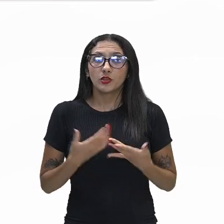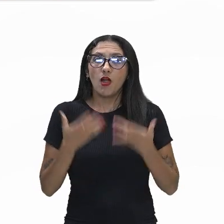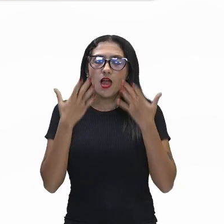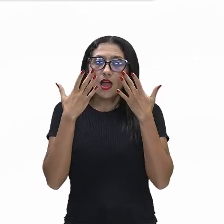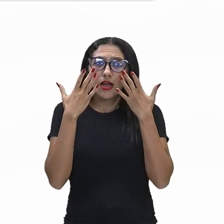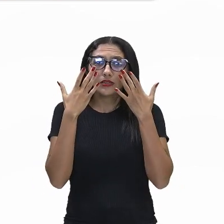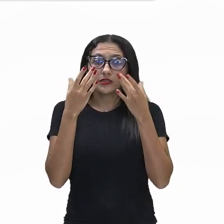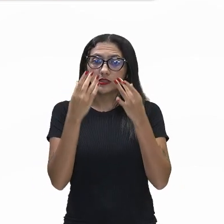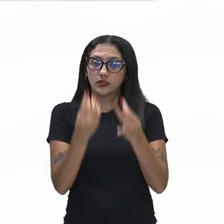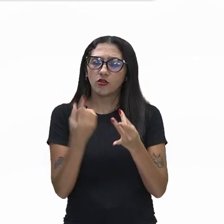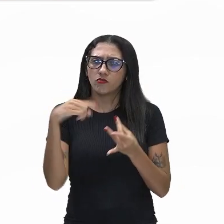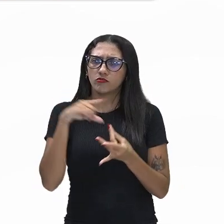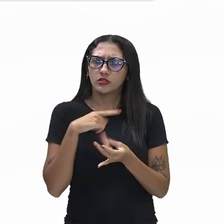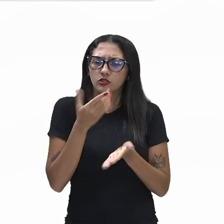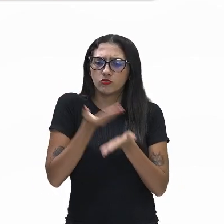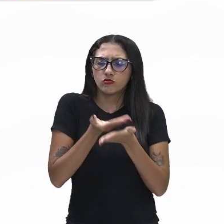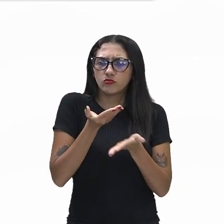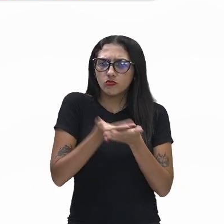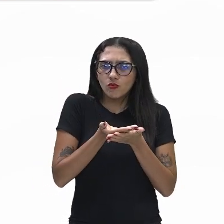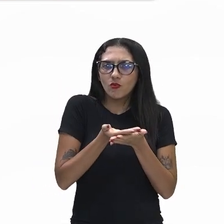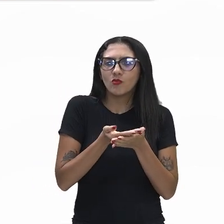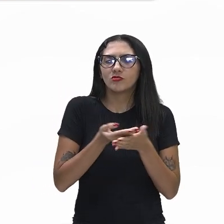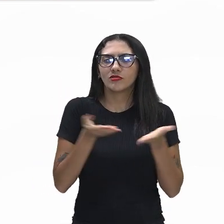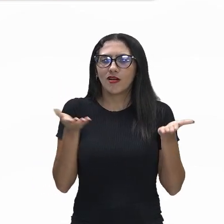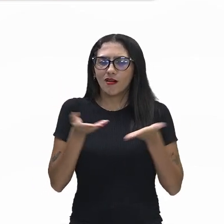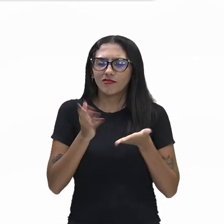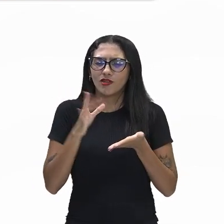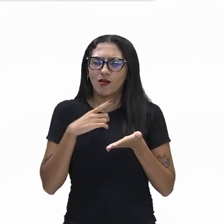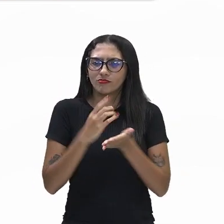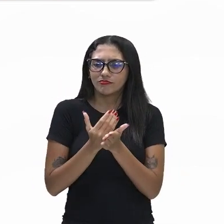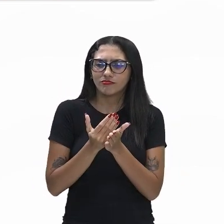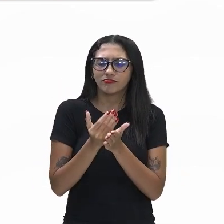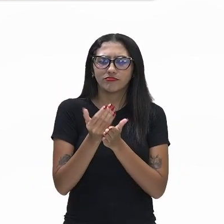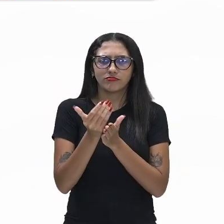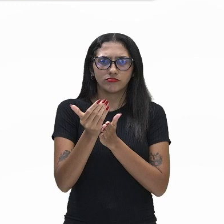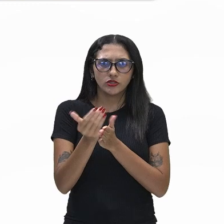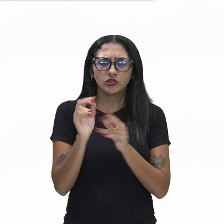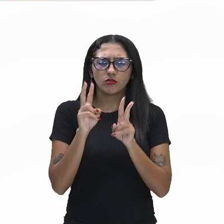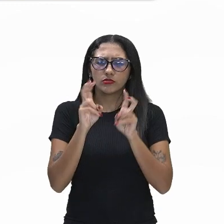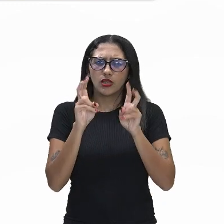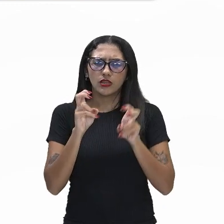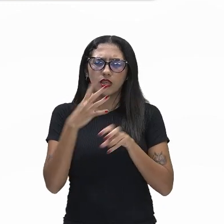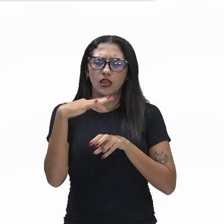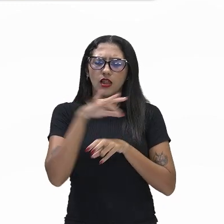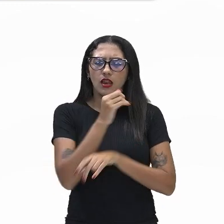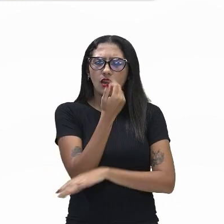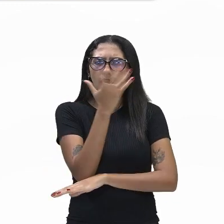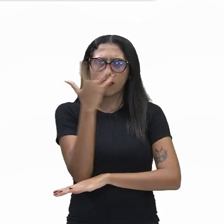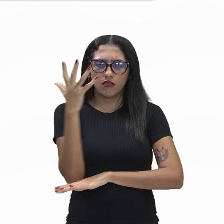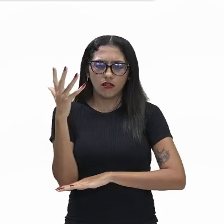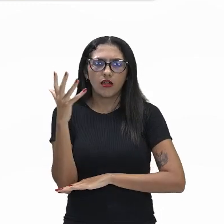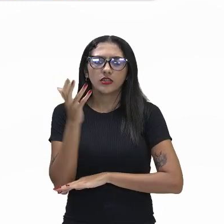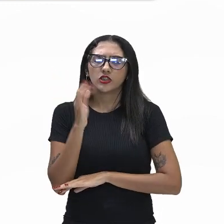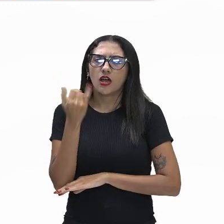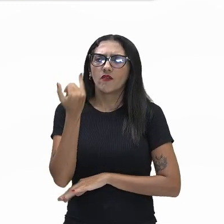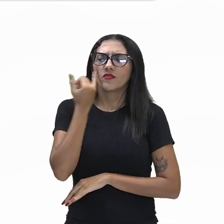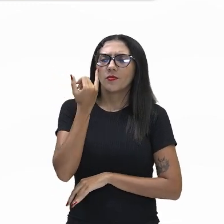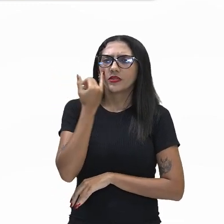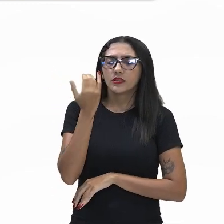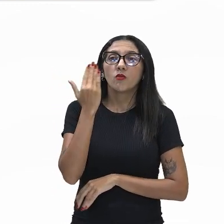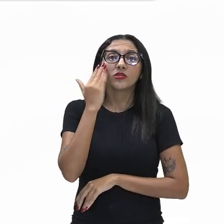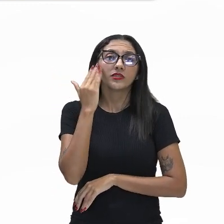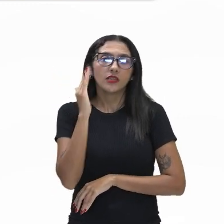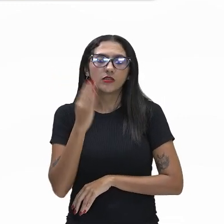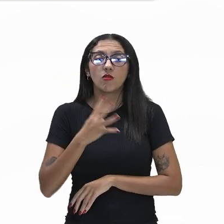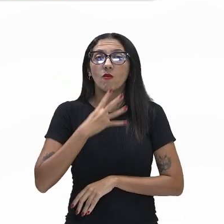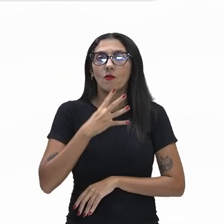em estarem estudando agora, né, já os assuntos relacionados ao meio ambiente, que já tem noção de que isso